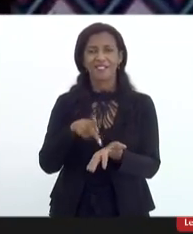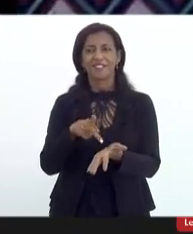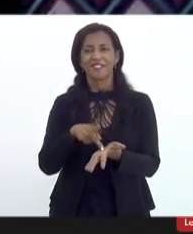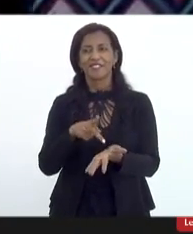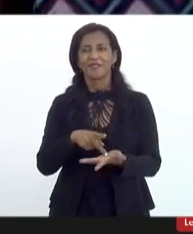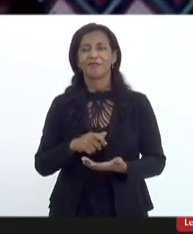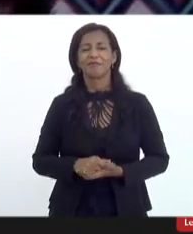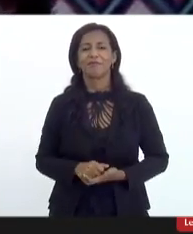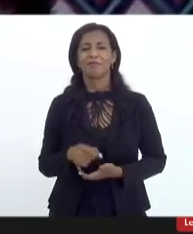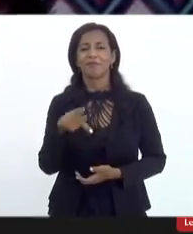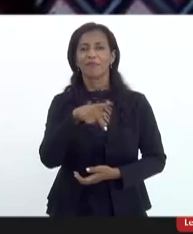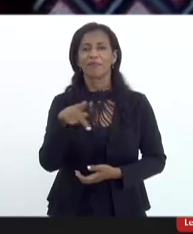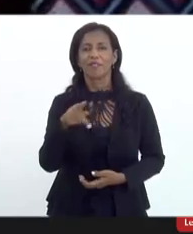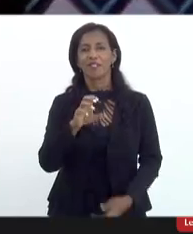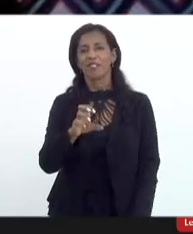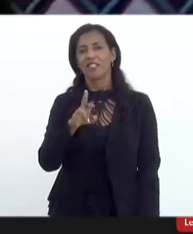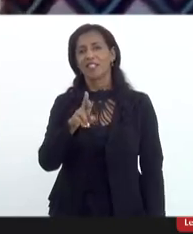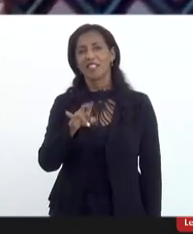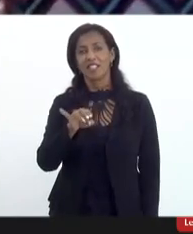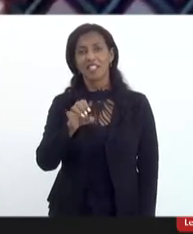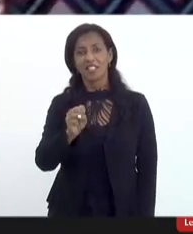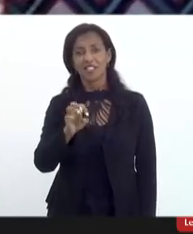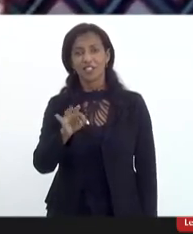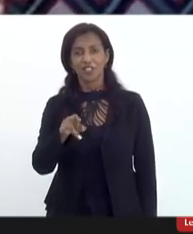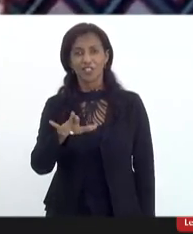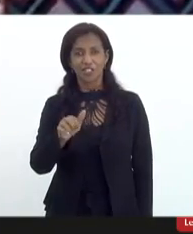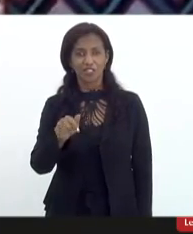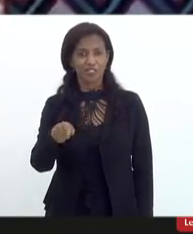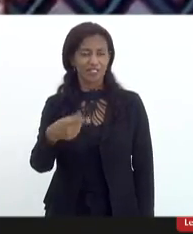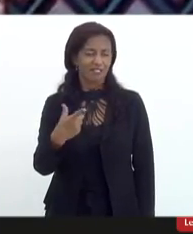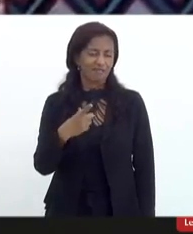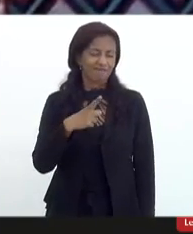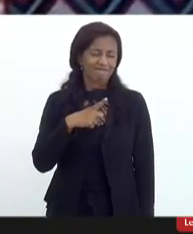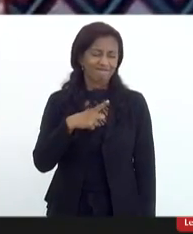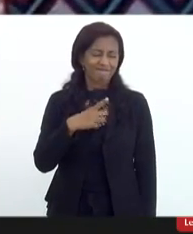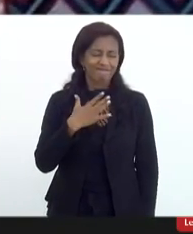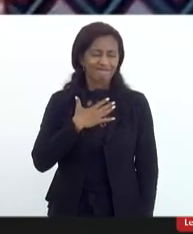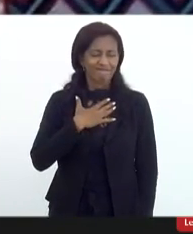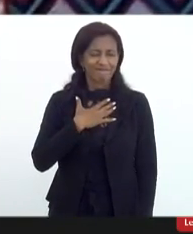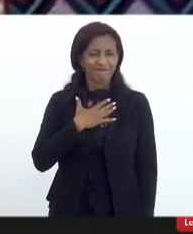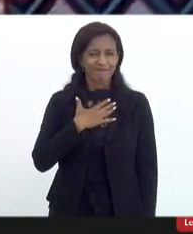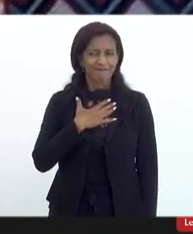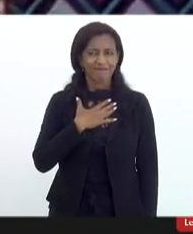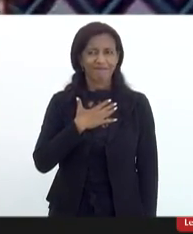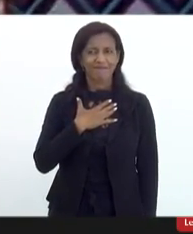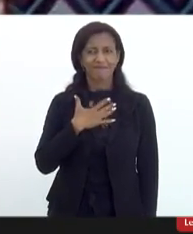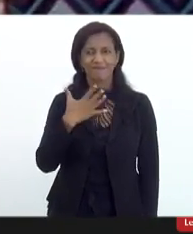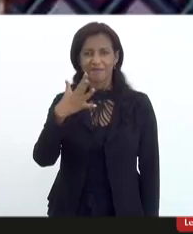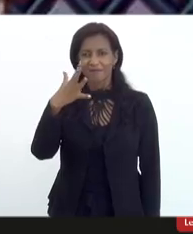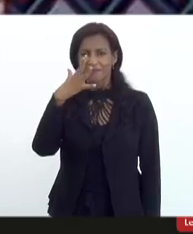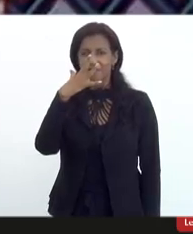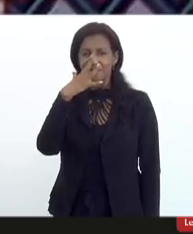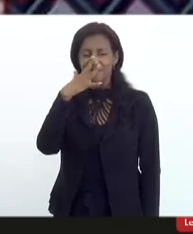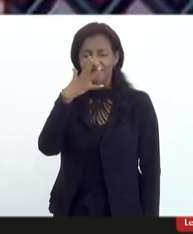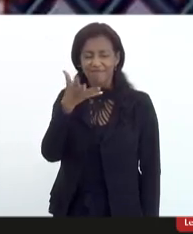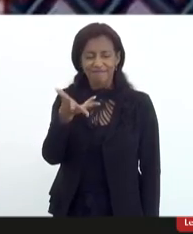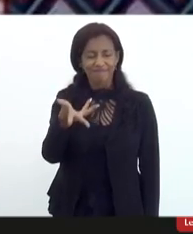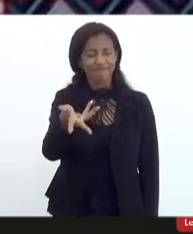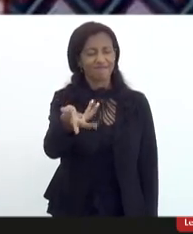é, professora Cristina Vital, né, por quem tenho uma grande admiração.